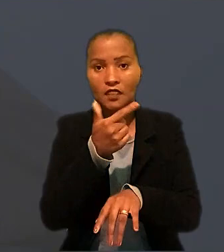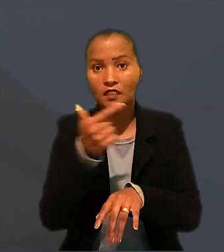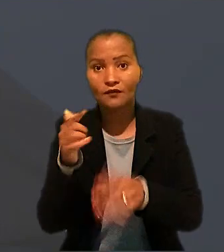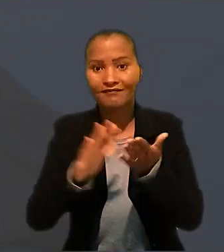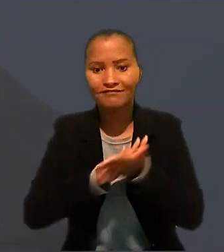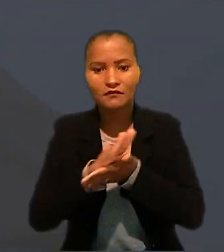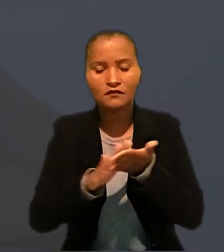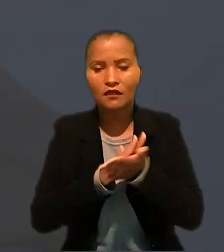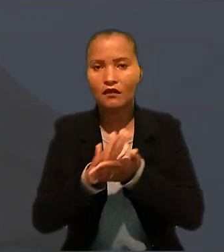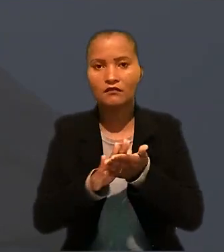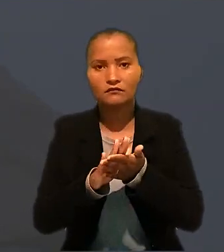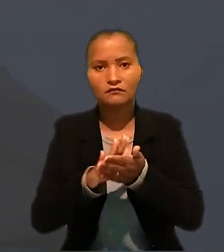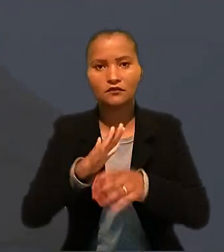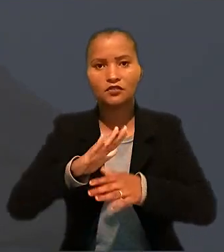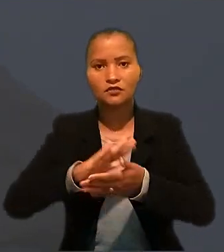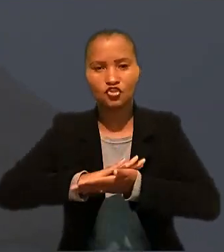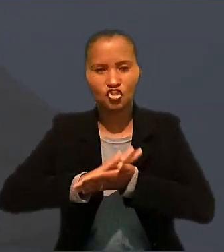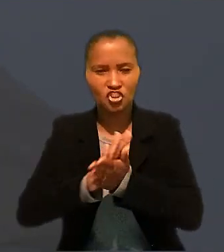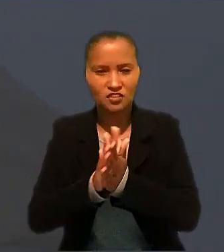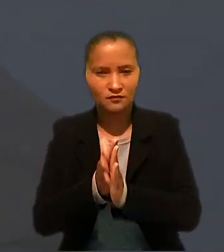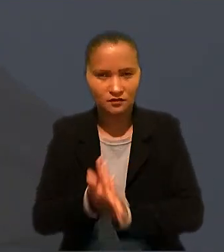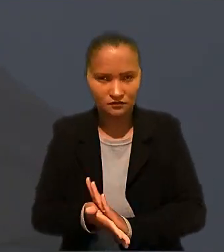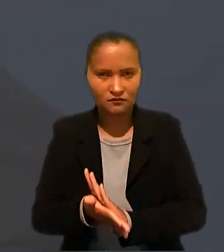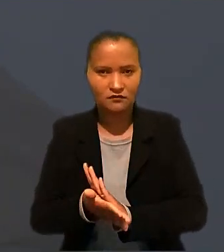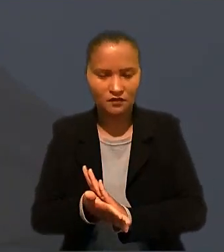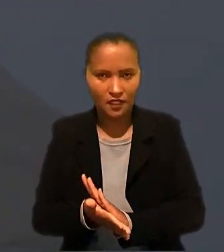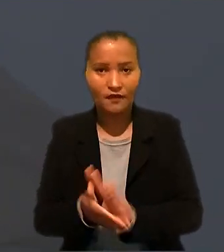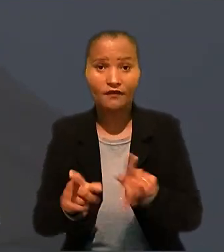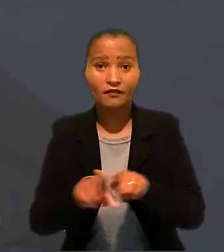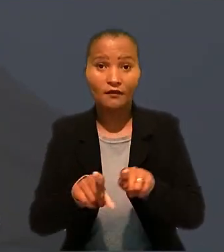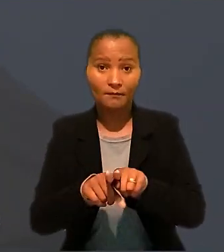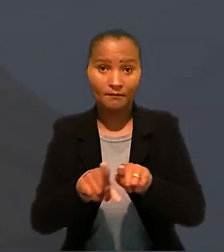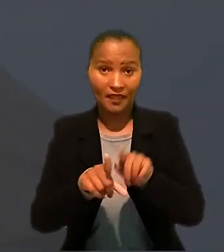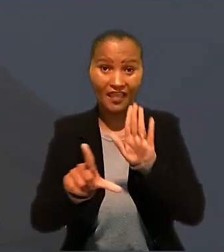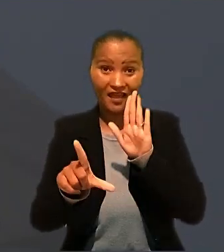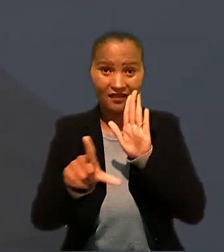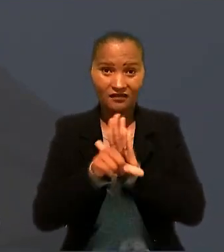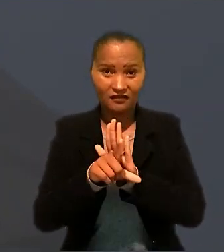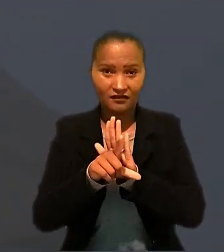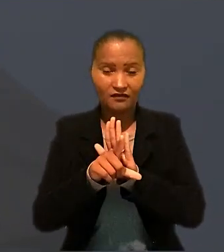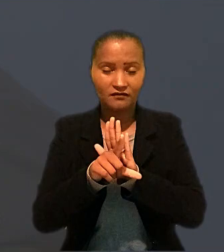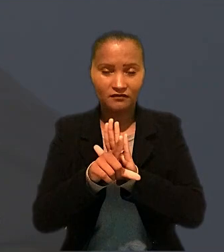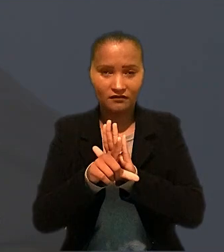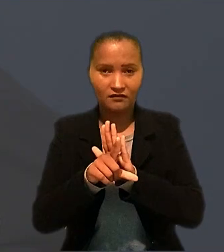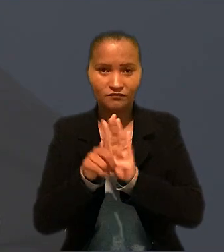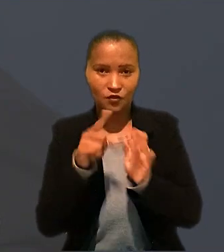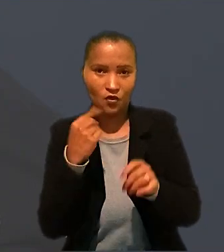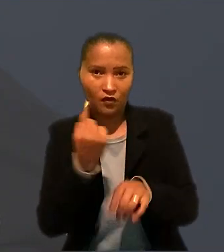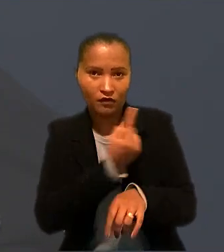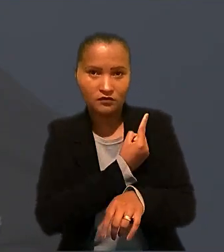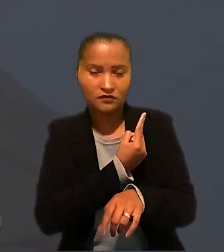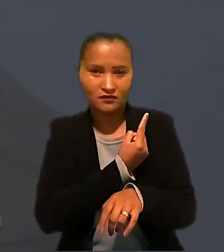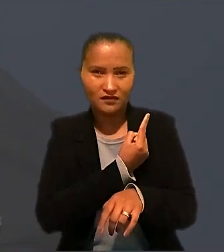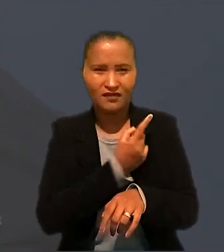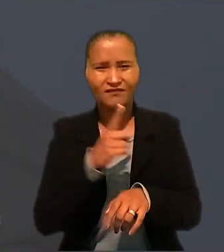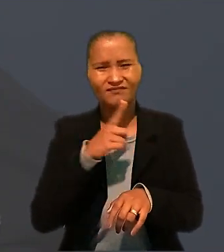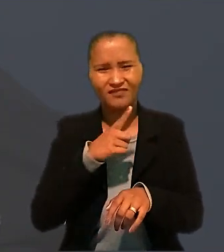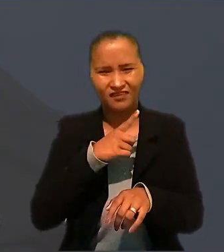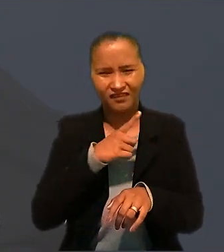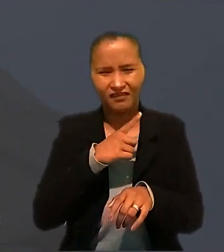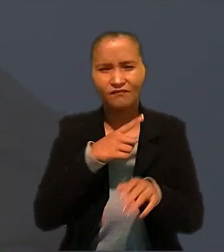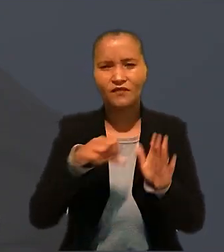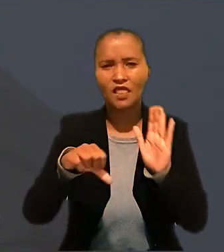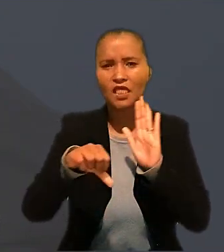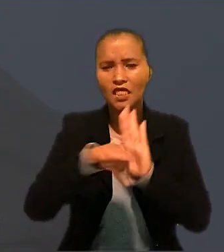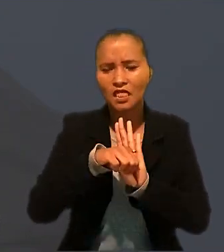que não haja nenhum tipo de discriminação. Além disso, a nossa legislação, objetivamente,